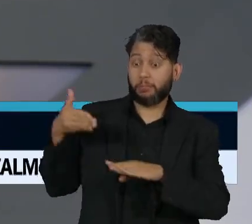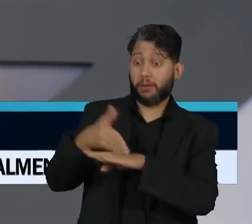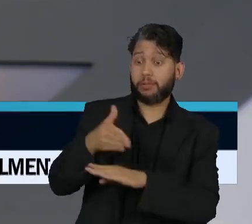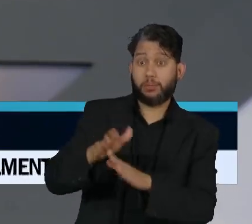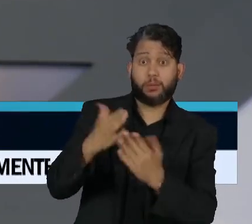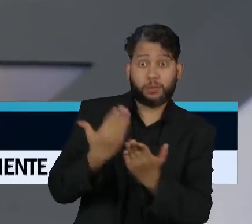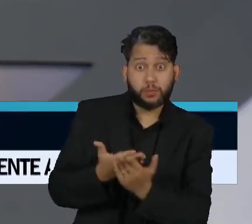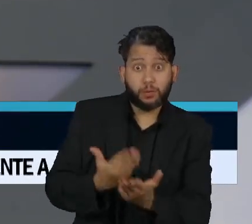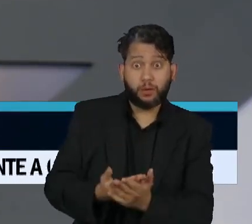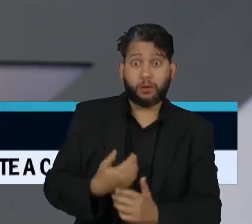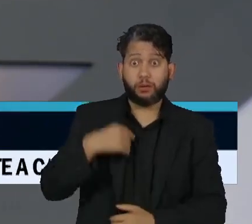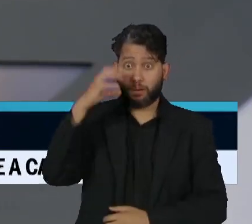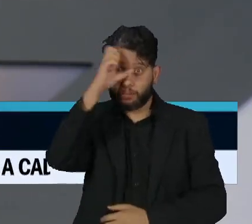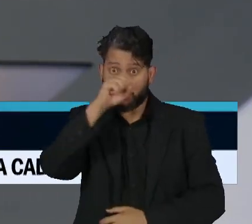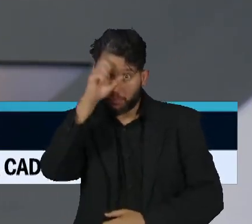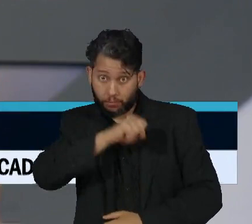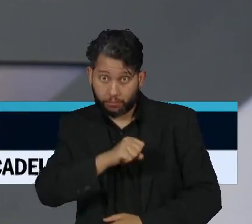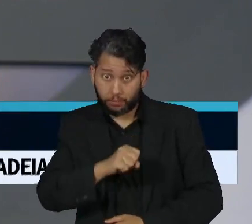Esses que estão fora